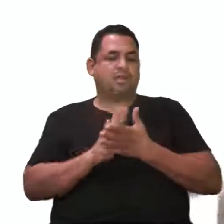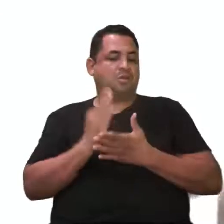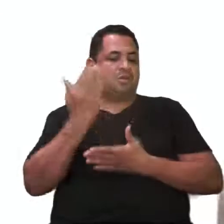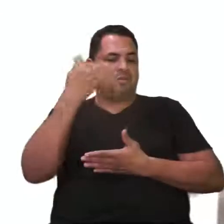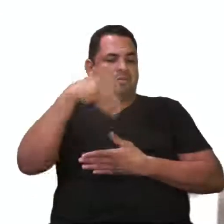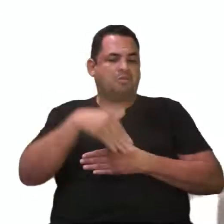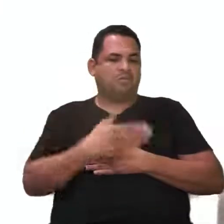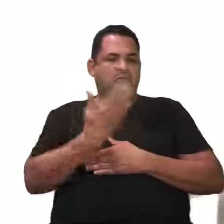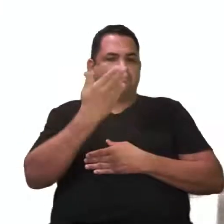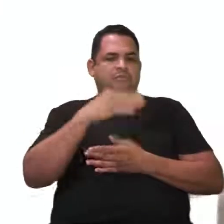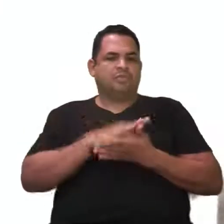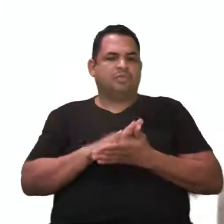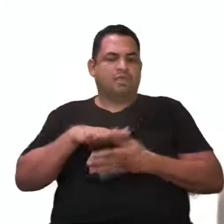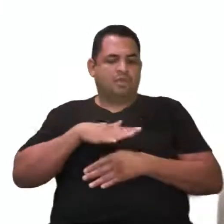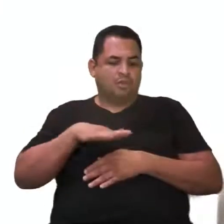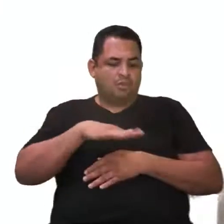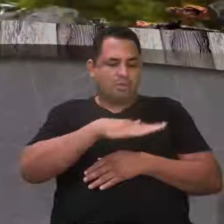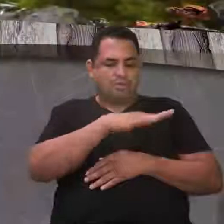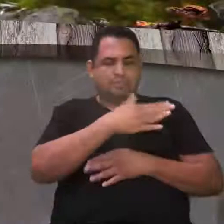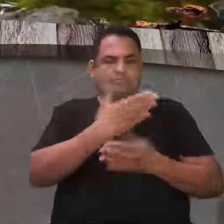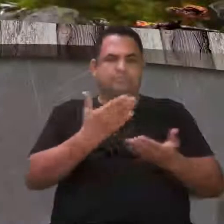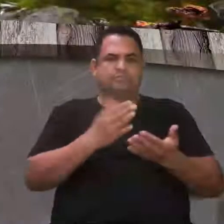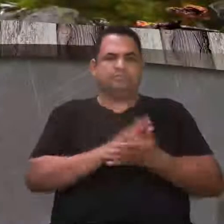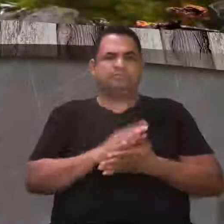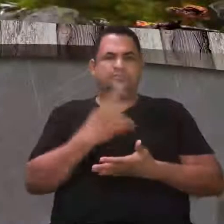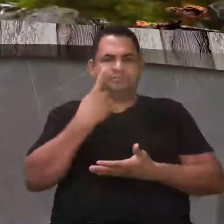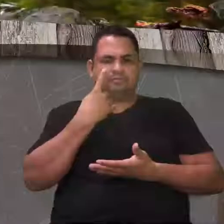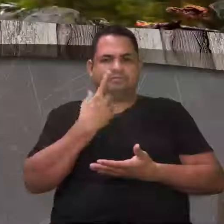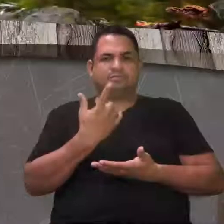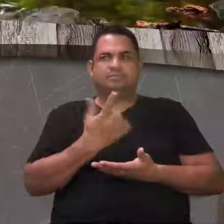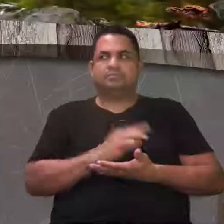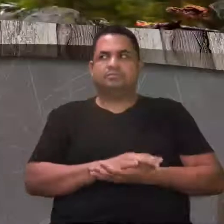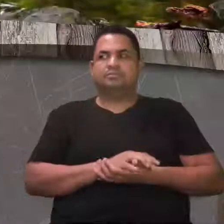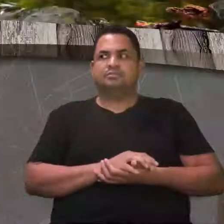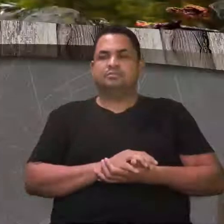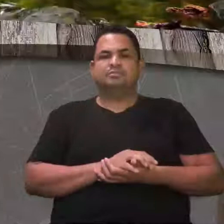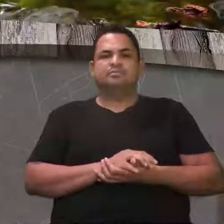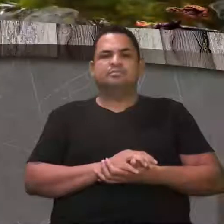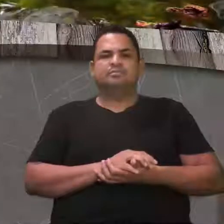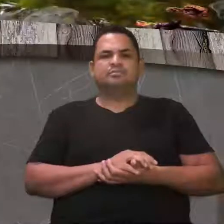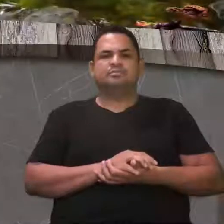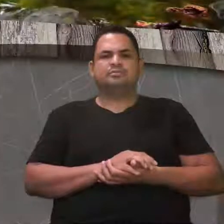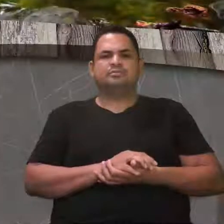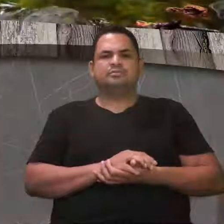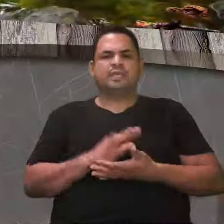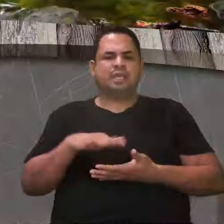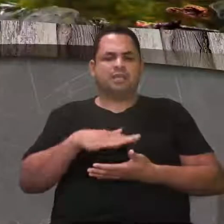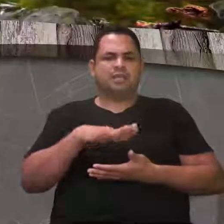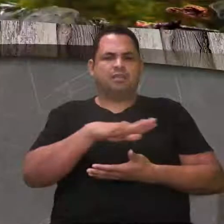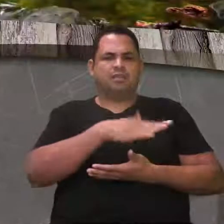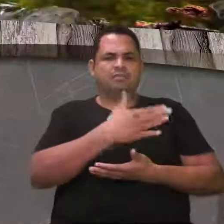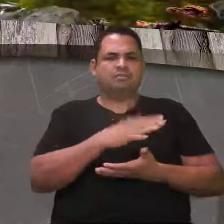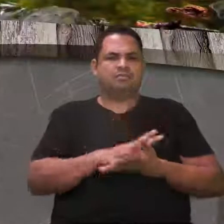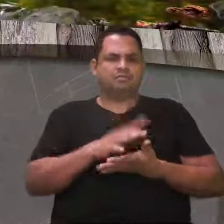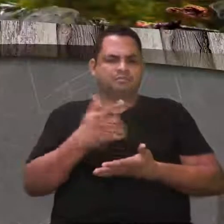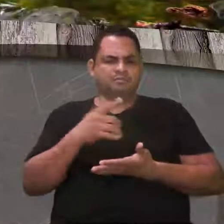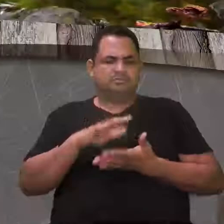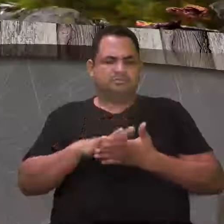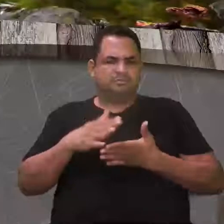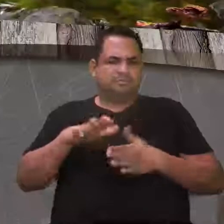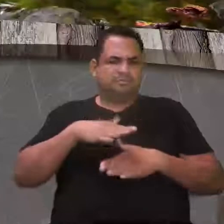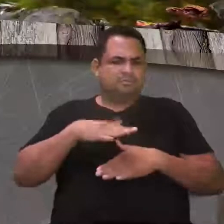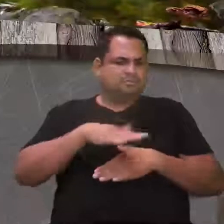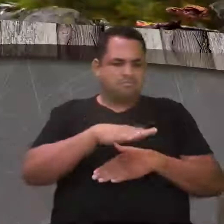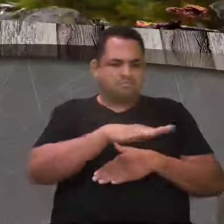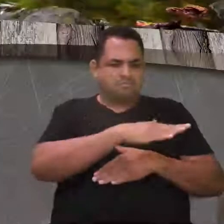golfinho. Ele é um réptil. Eita, professora, um réptil? Mas réptil não tem as patinhas lá